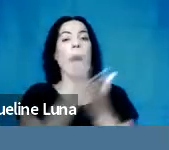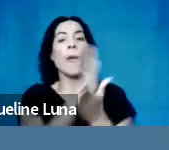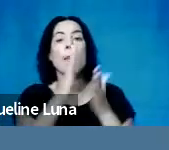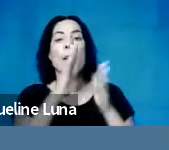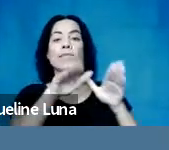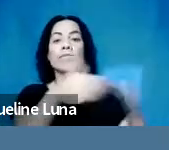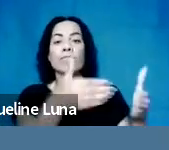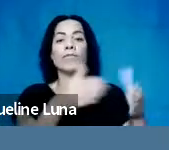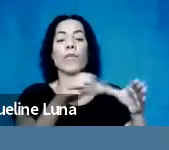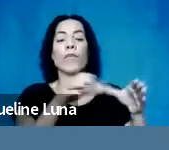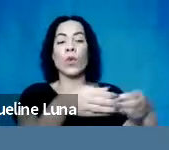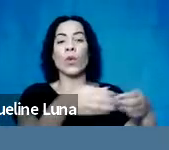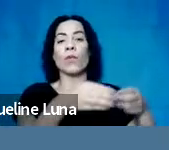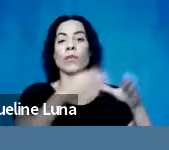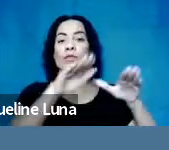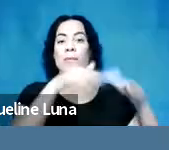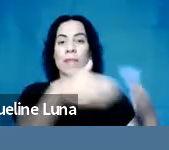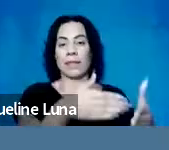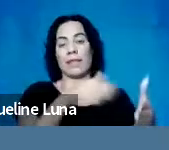específicos,